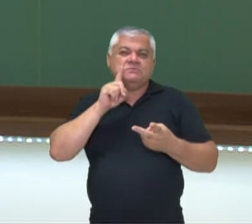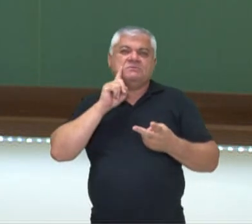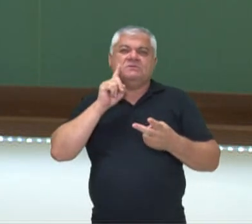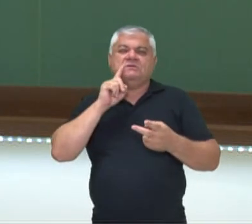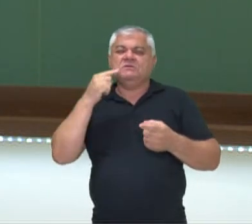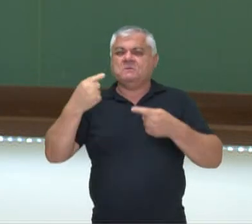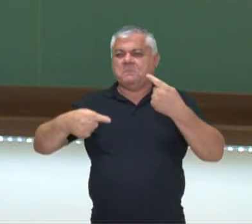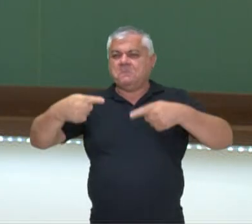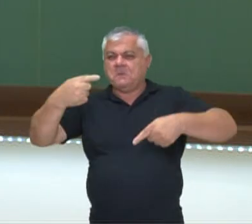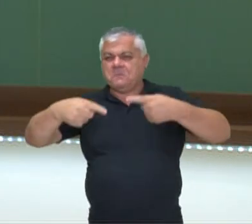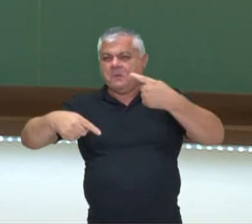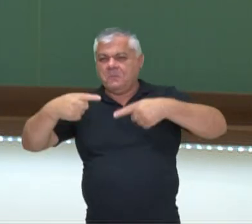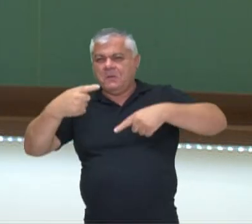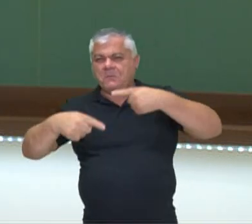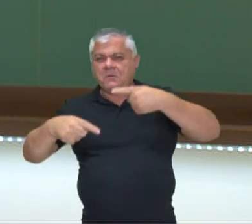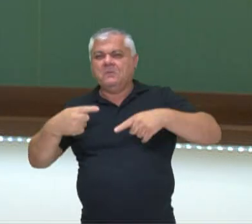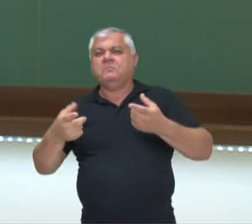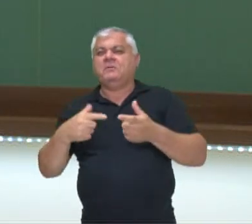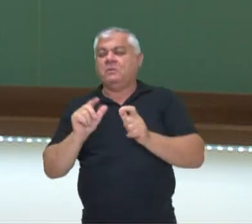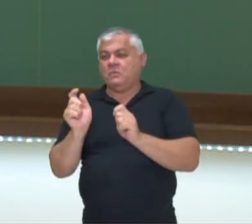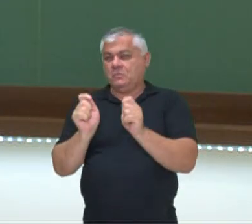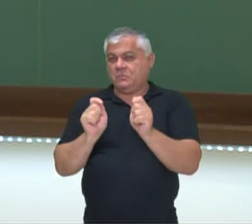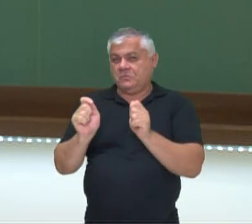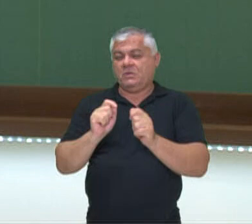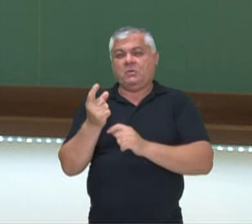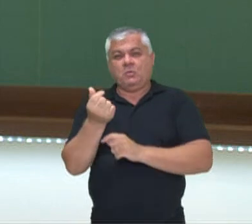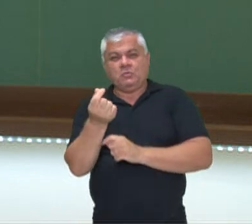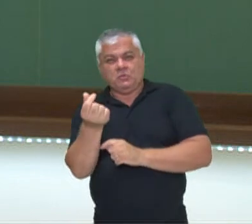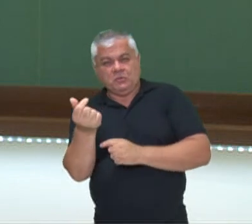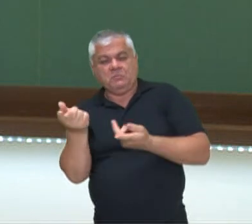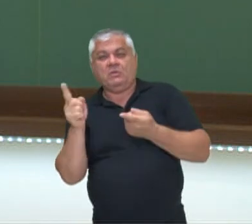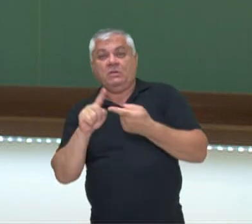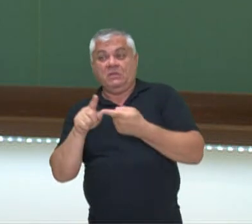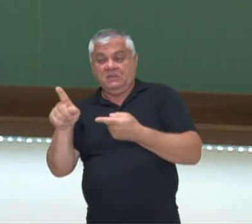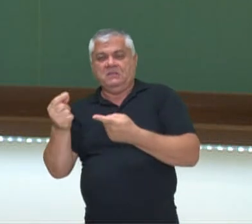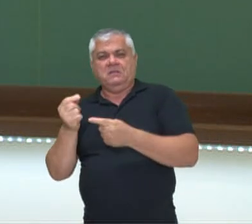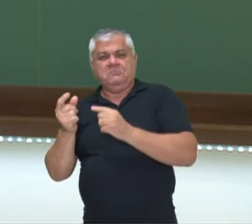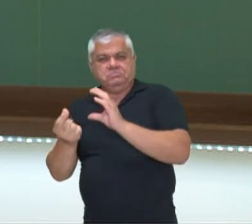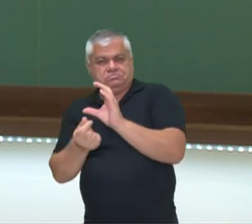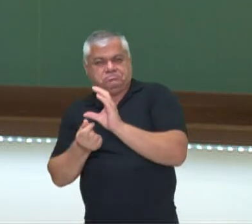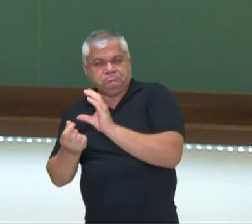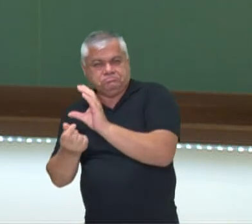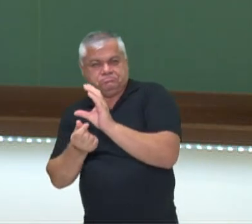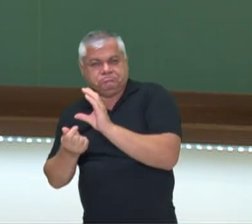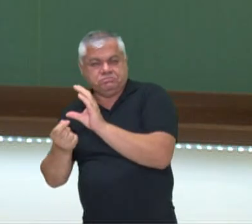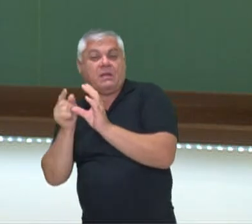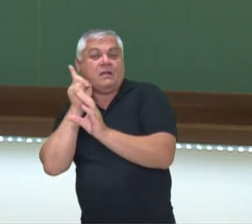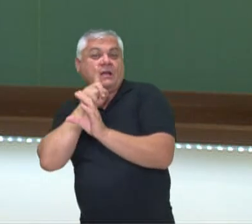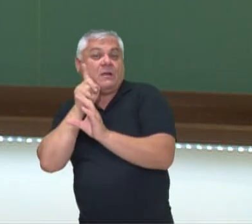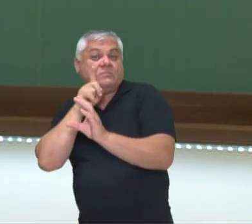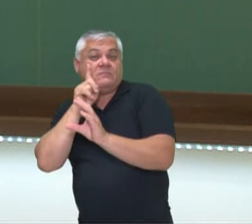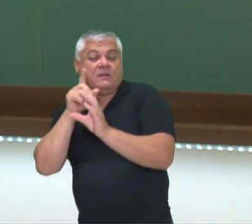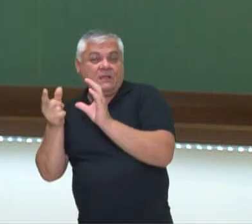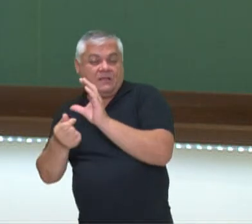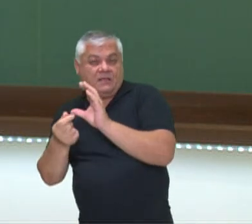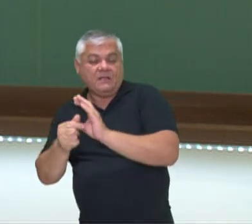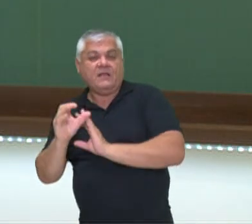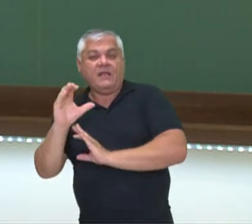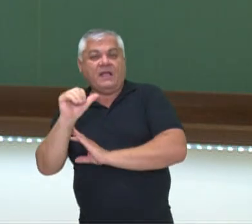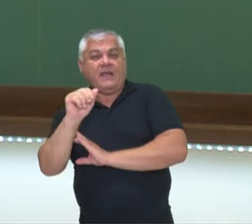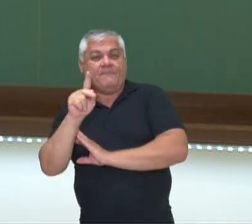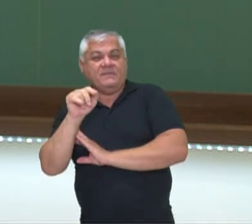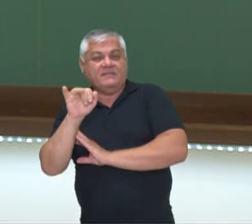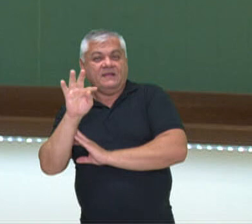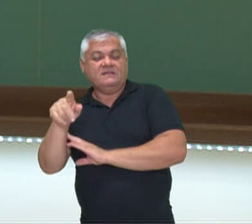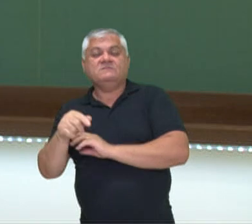caráter socioeconômico diferenciado. Um defendia o capitalismo, Estados Unidos, e outro o socialismo,